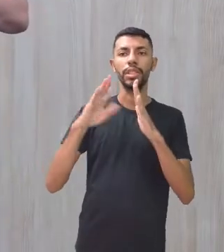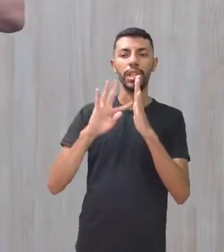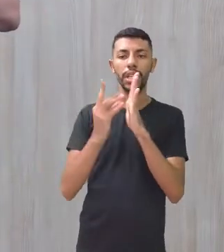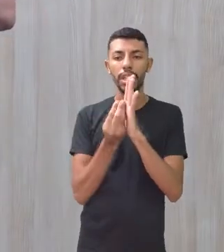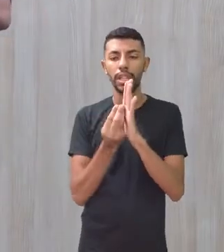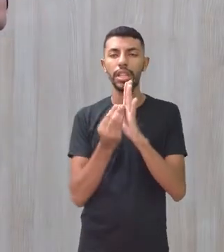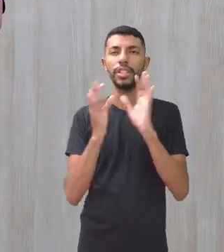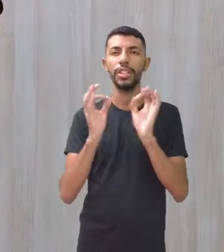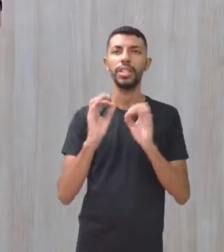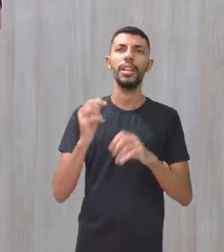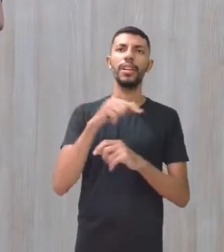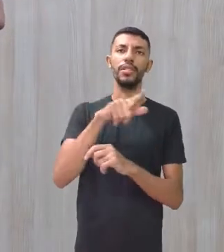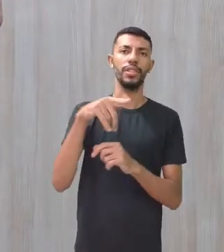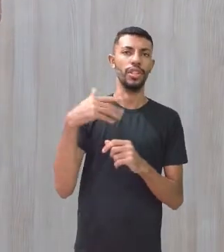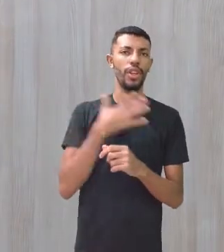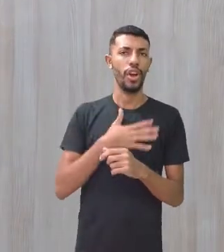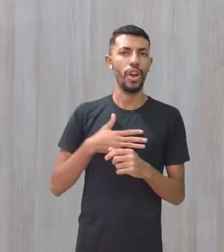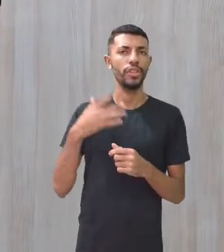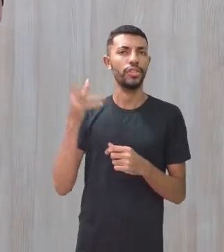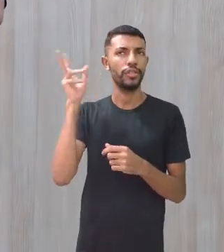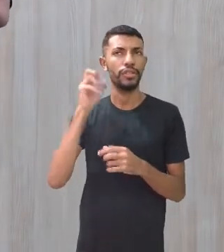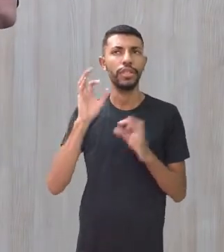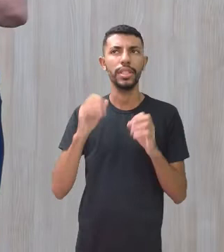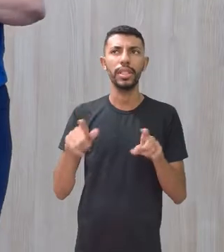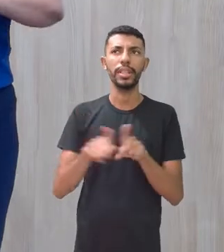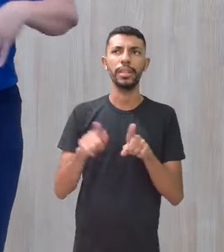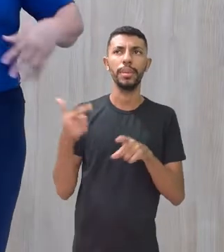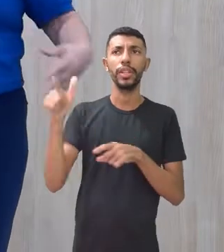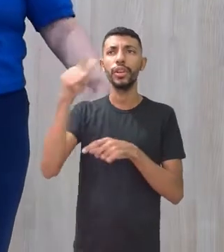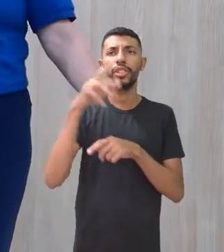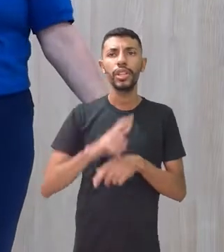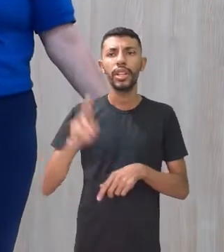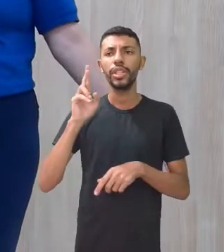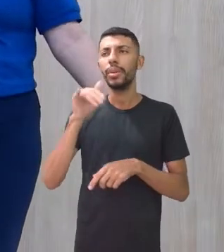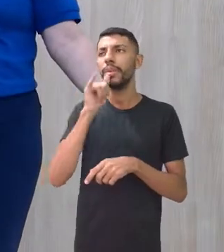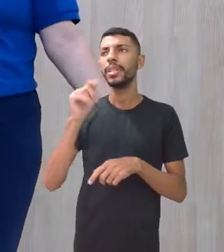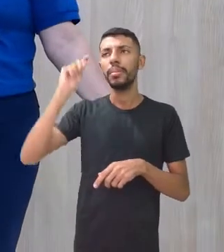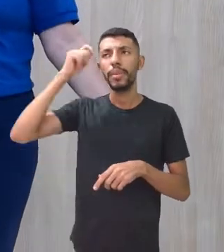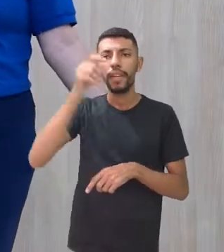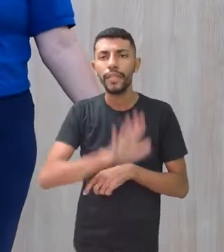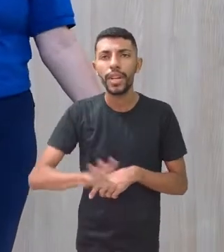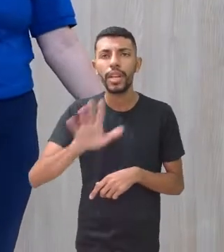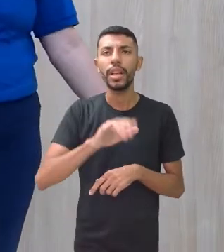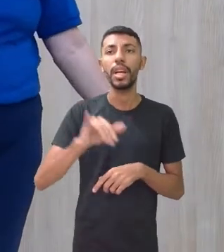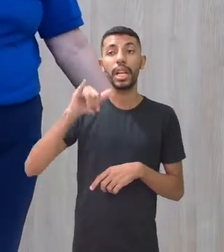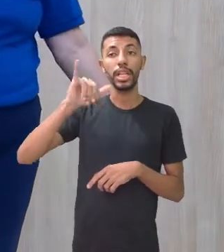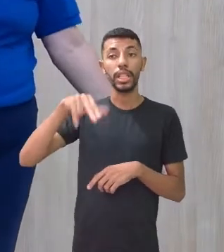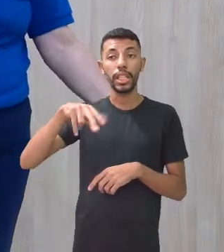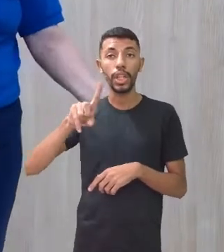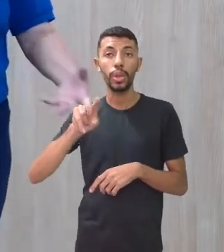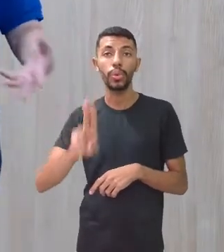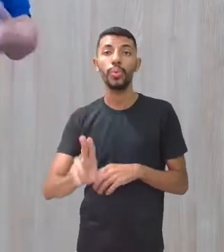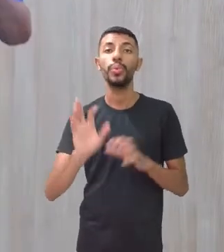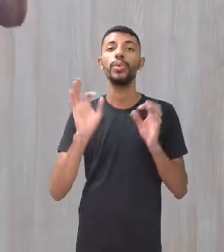Músicas também relacionadas com outras religiões, né, de matriz africana, músicas hindu, aquelas